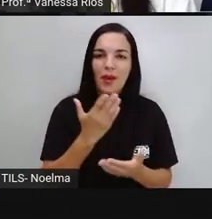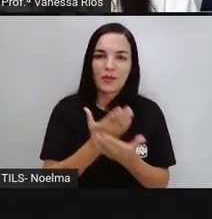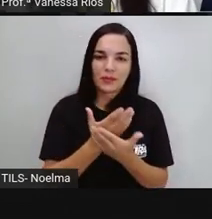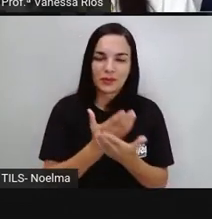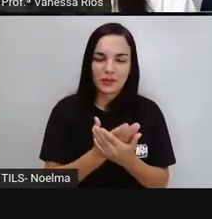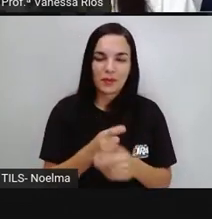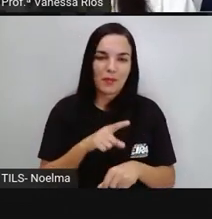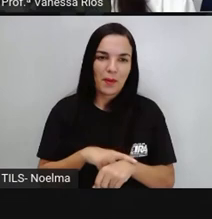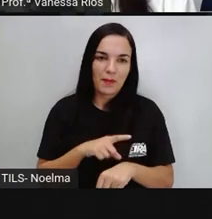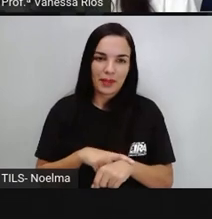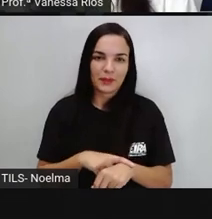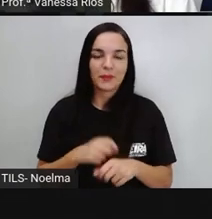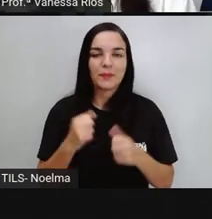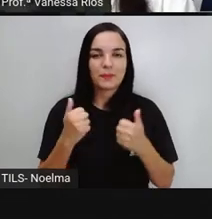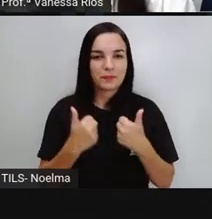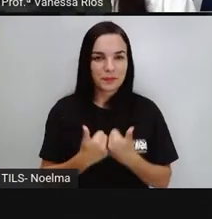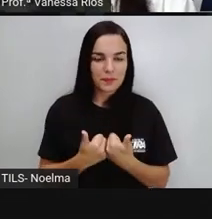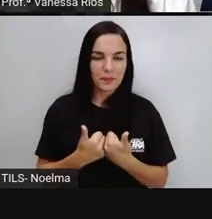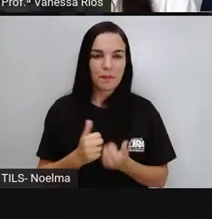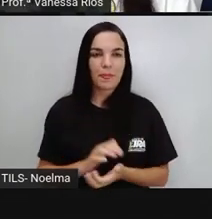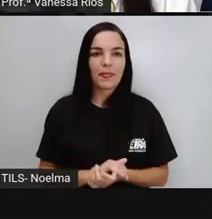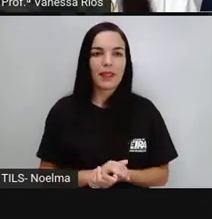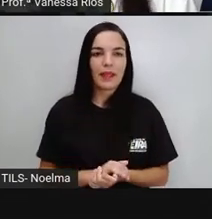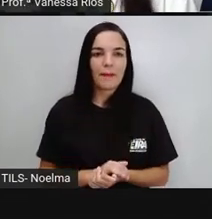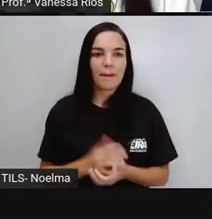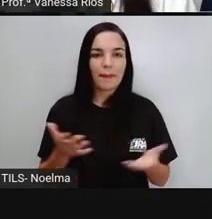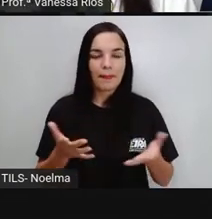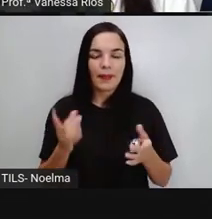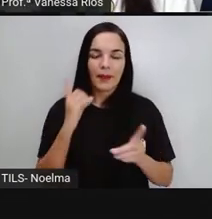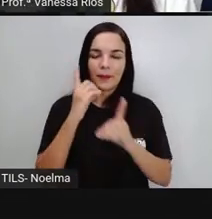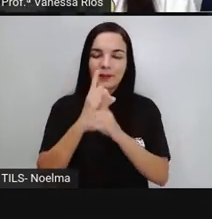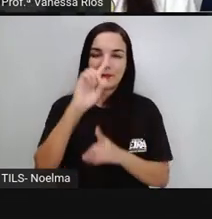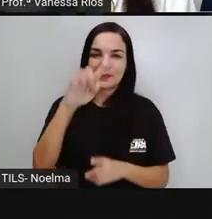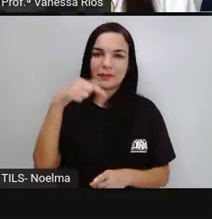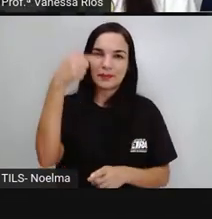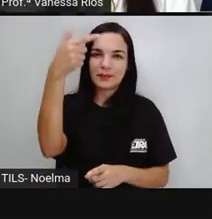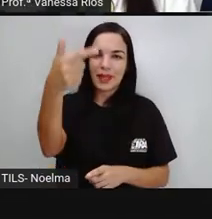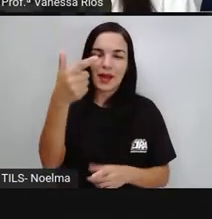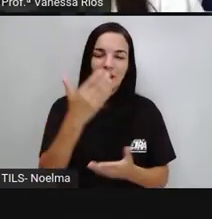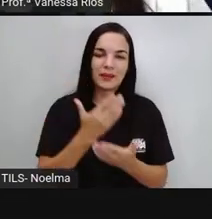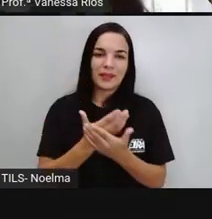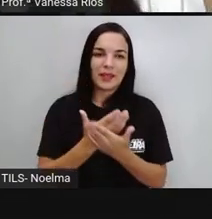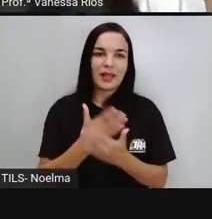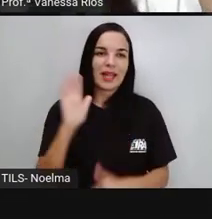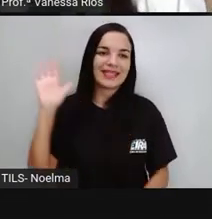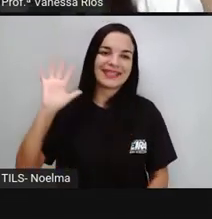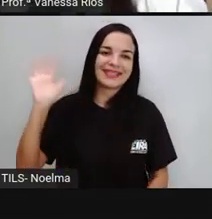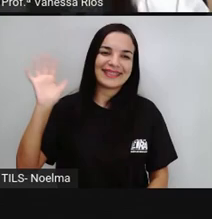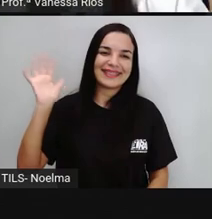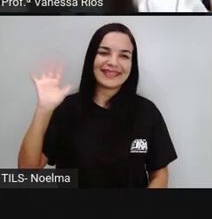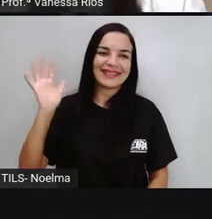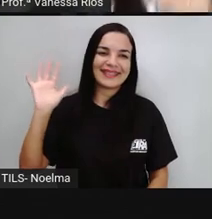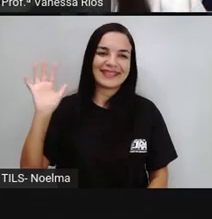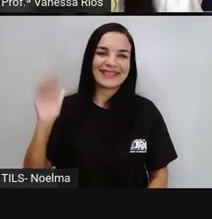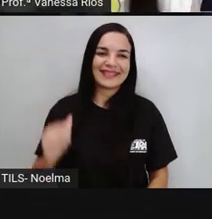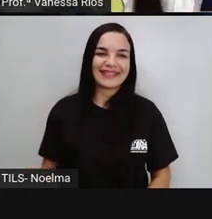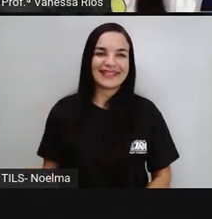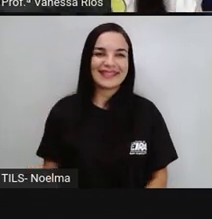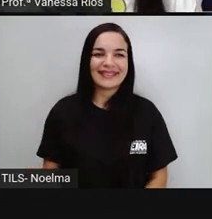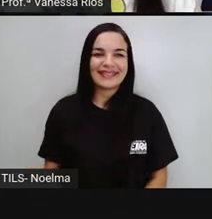a este momento, a esse conteúdo. Então a gente se encontra, tá certo, turma? E ó, tchau, tchau!